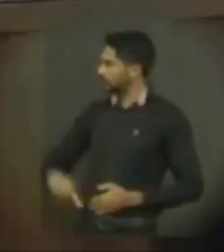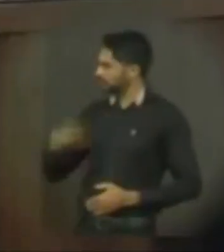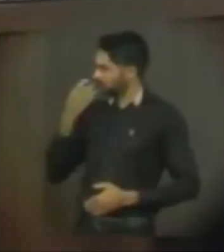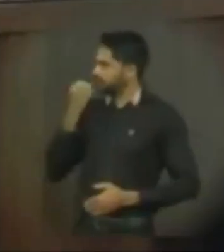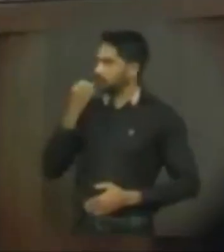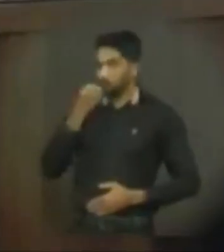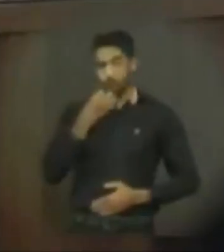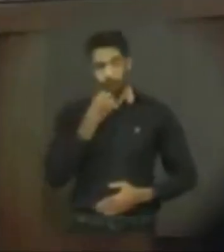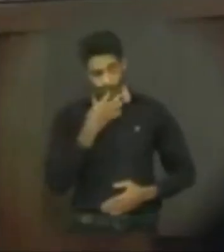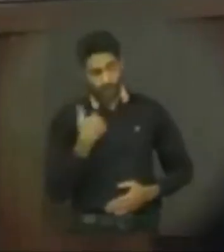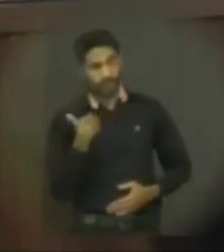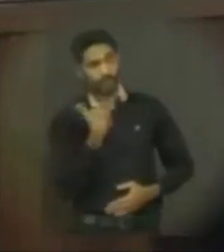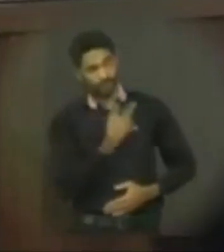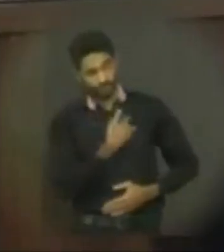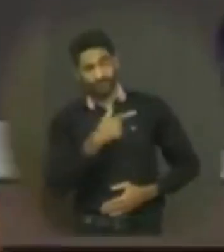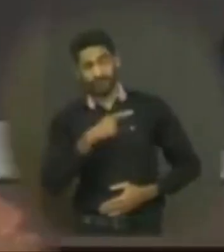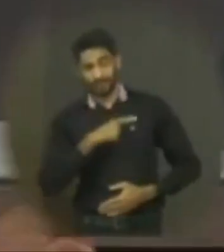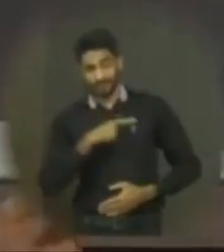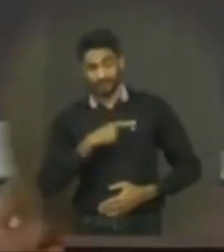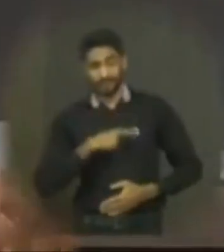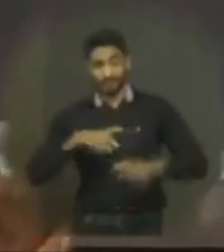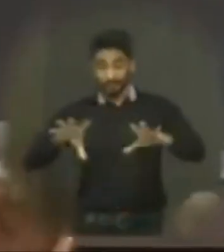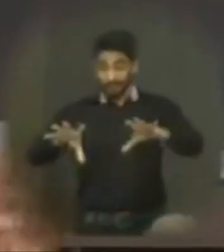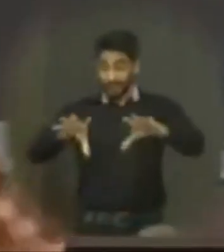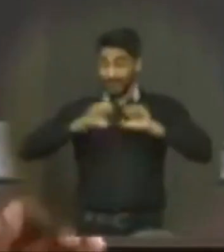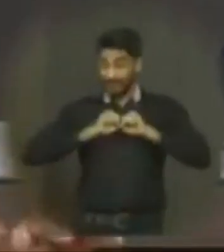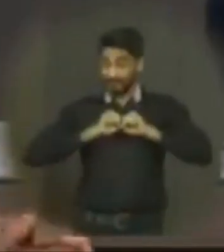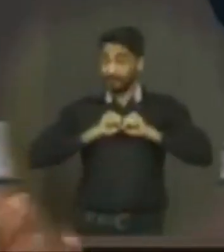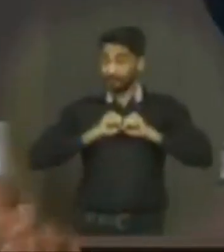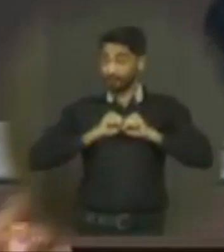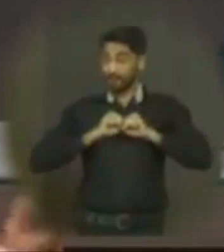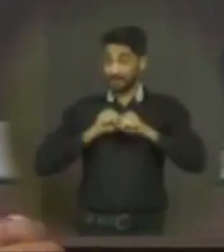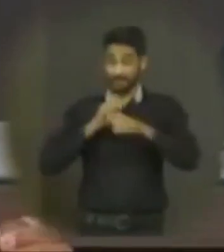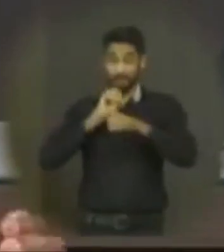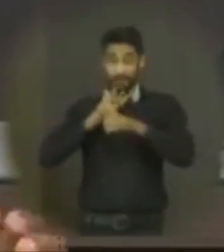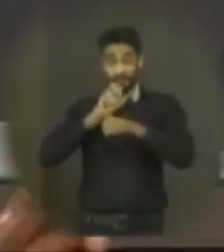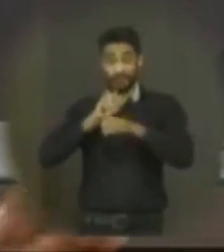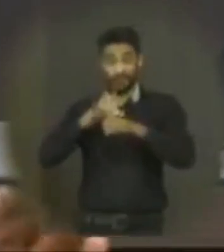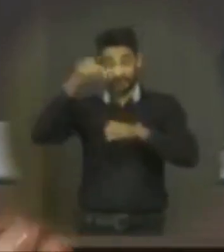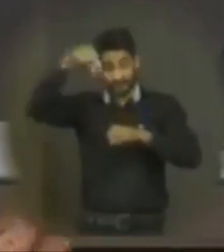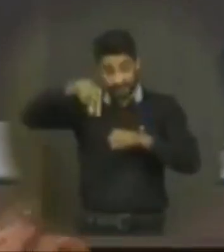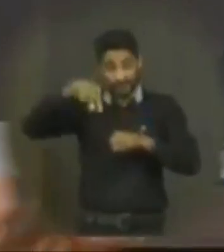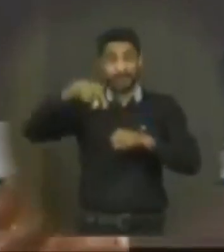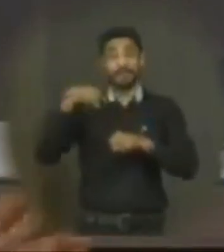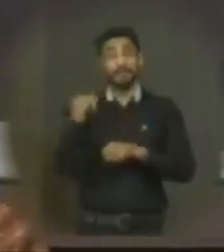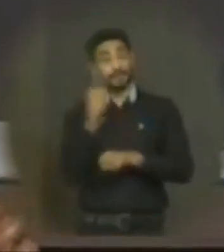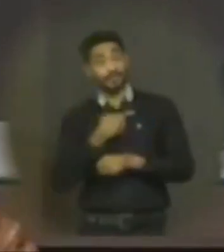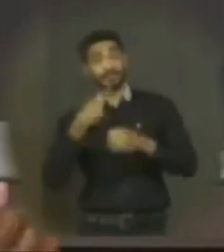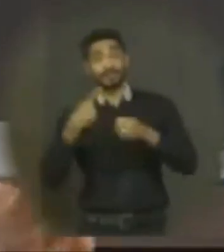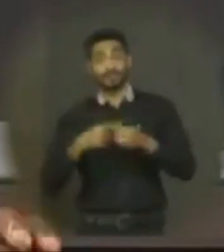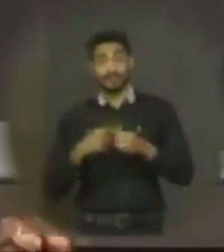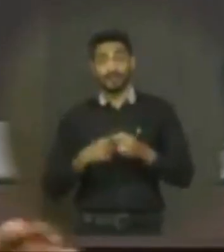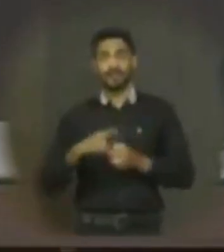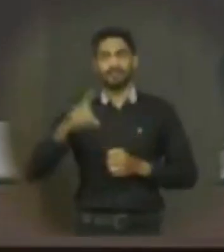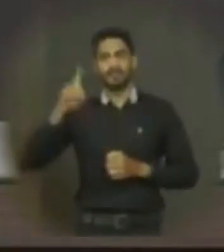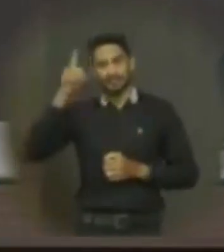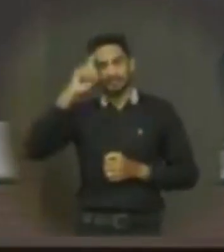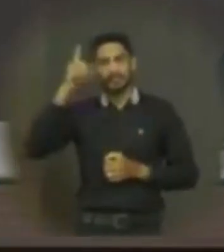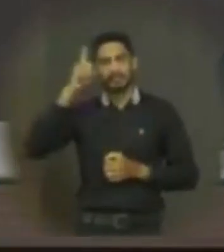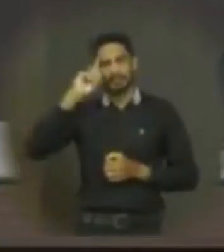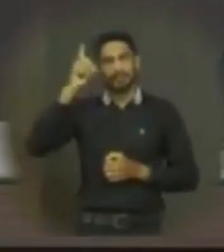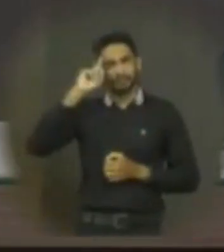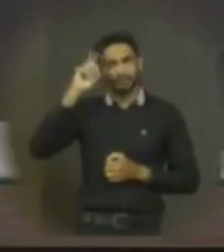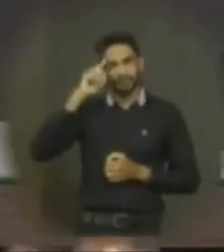nós estamos com uma contaminação do vírus em nossa cidade em ascendência. Todo dia um novo caso, todo dia um novo